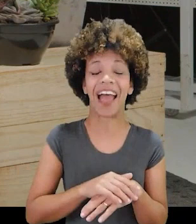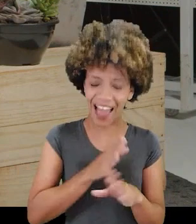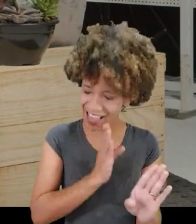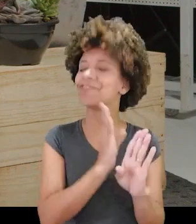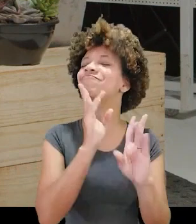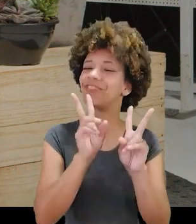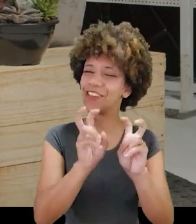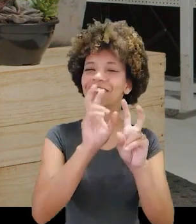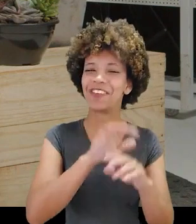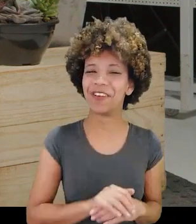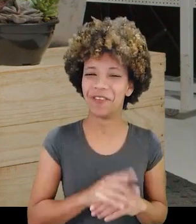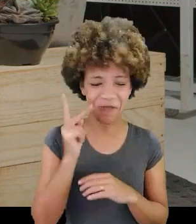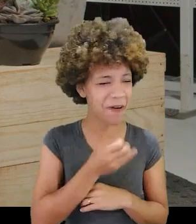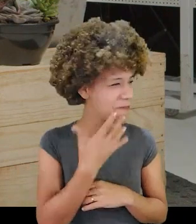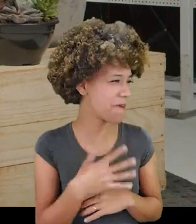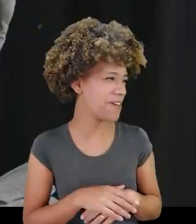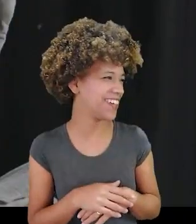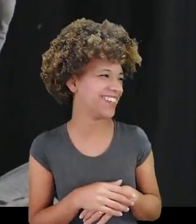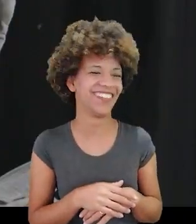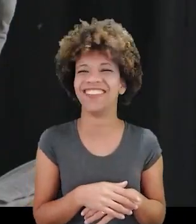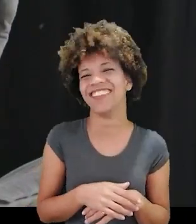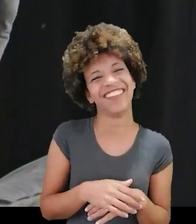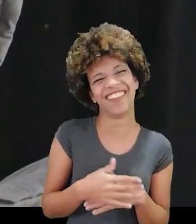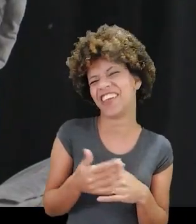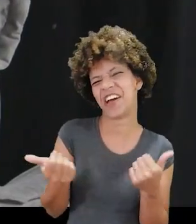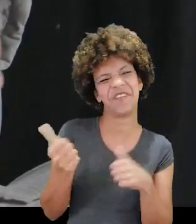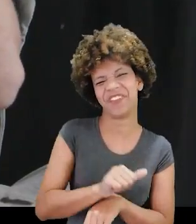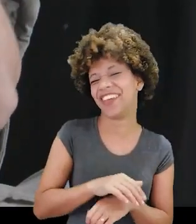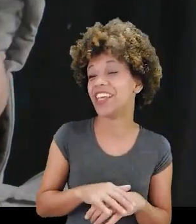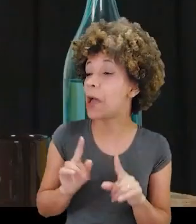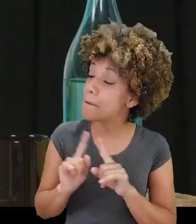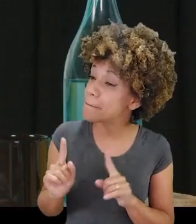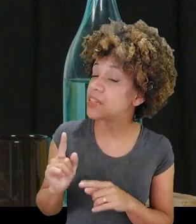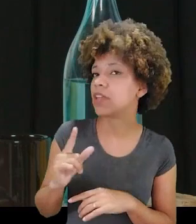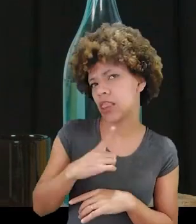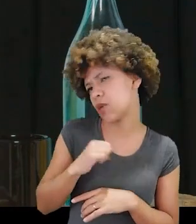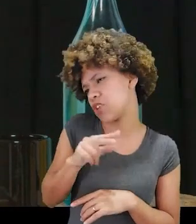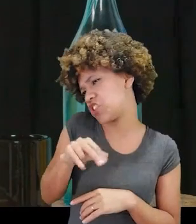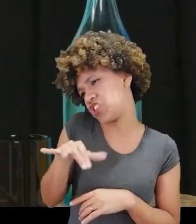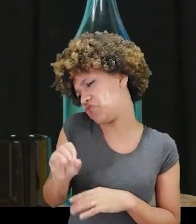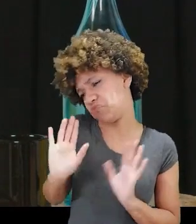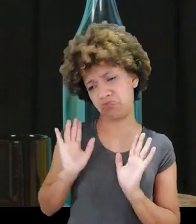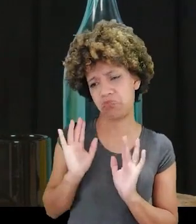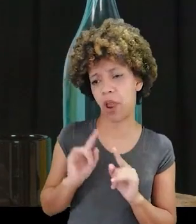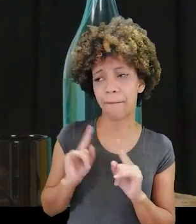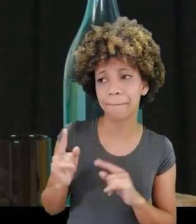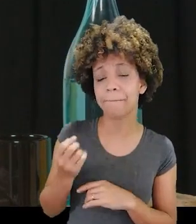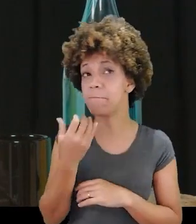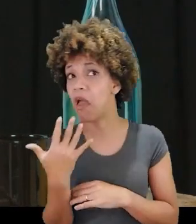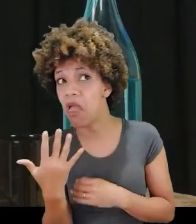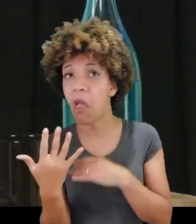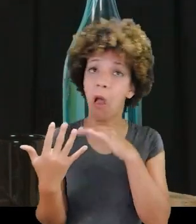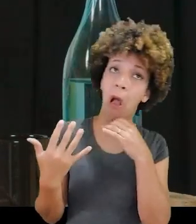pronta As Chamas datamb é essa é muito bom não vai com a perna que mesma merda tem um adjetivo lá que